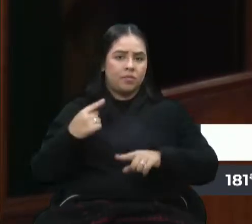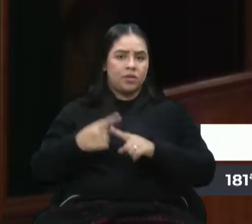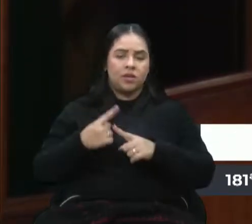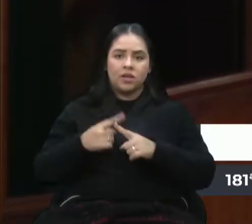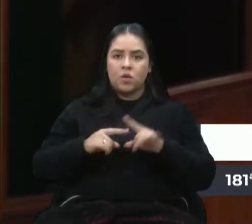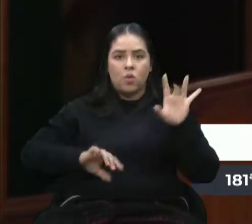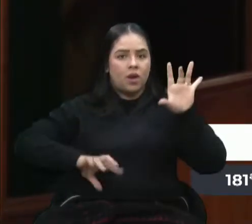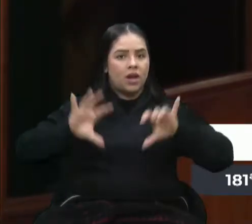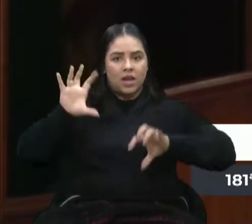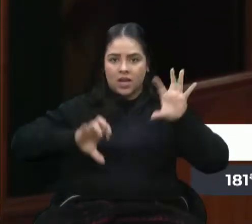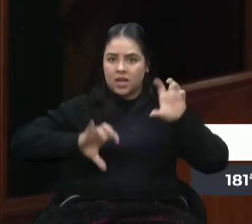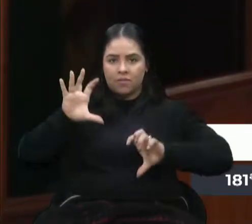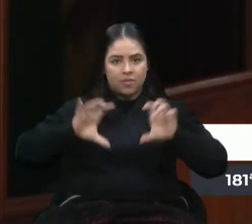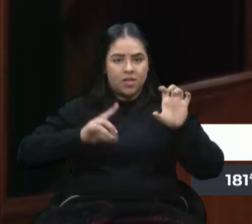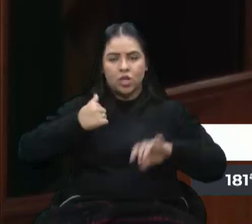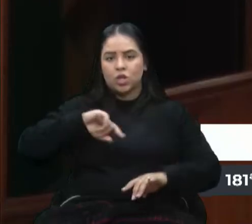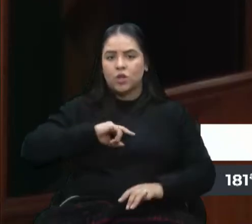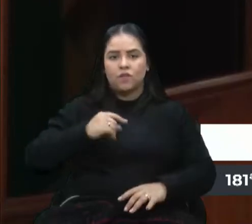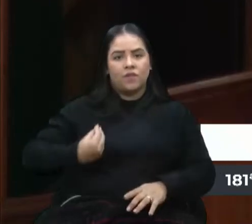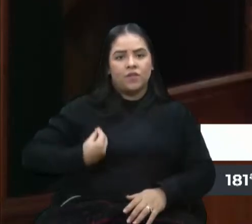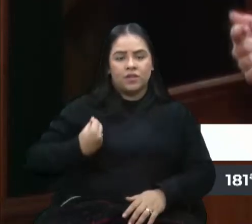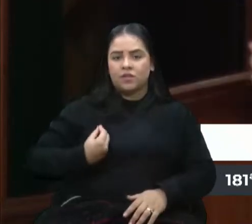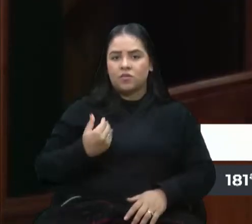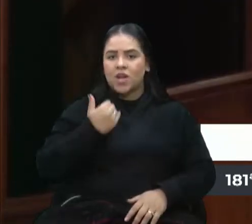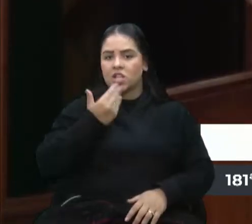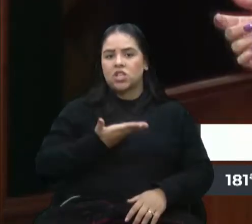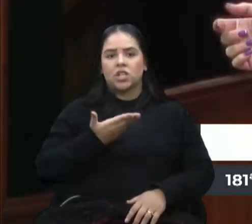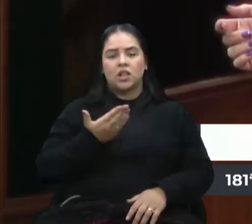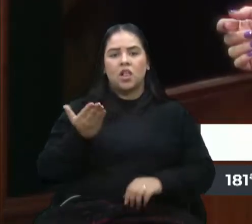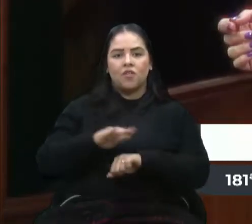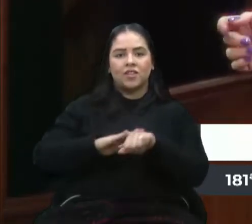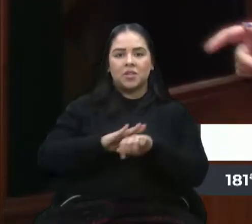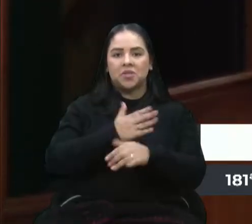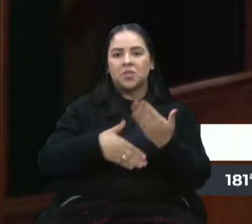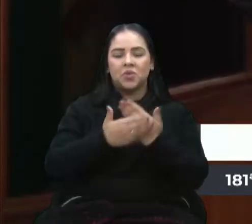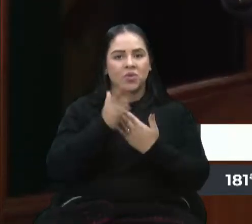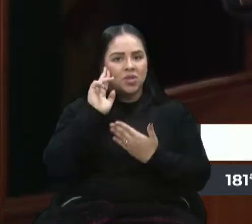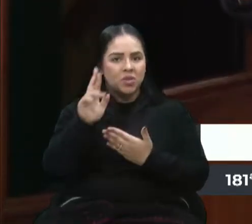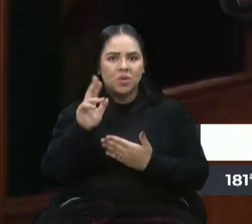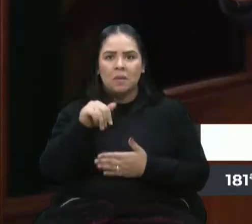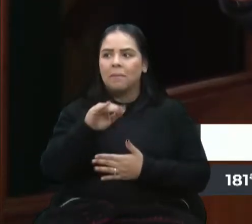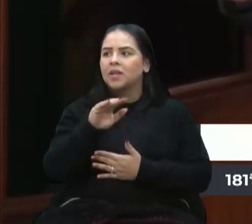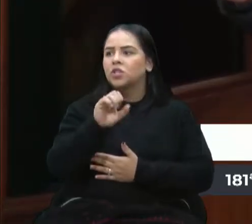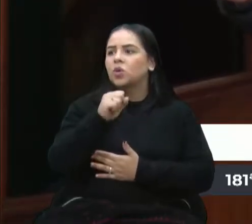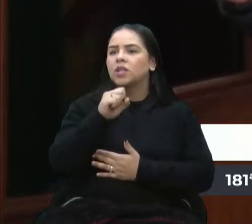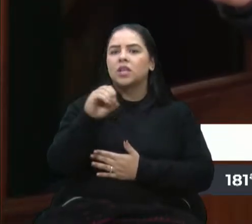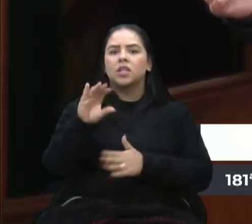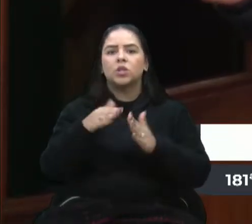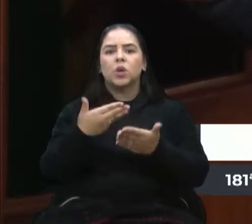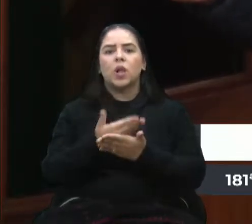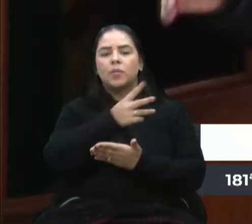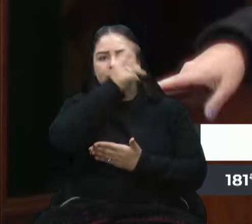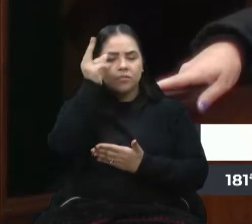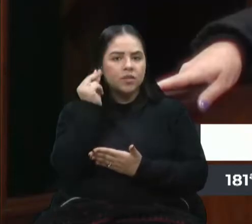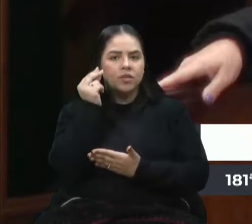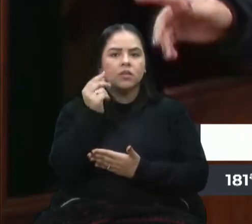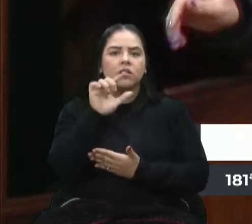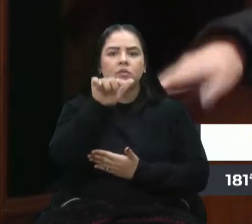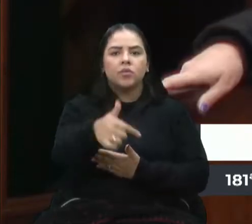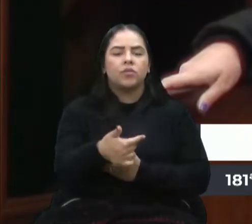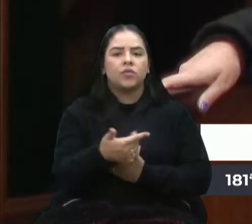clima, é em razão do tempo que nós estamos vivendo. Não adianta ela conversar com todos os diretores, são mais de 80 escolas municipais, e no verão,